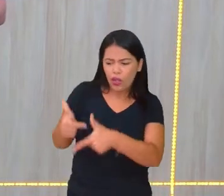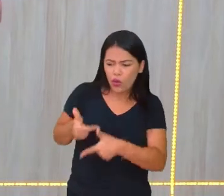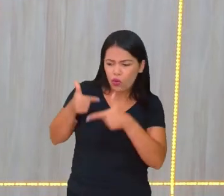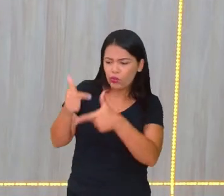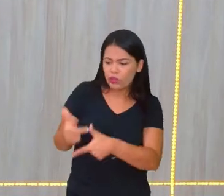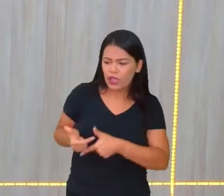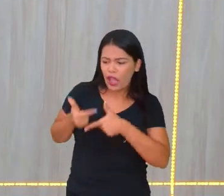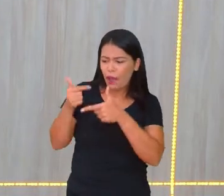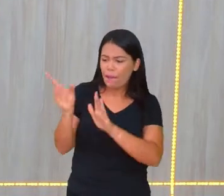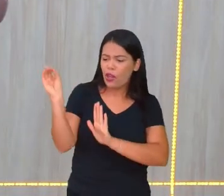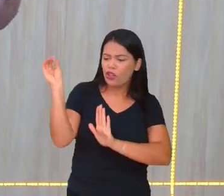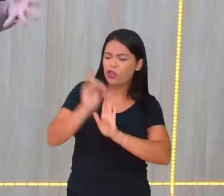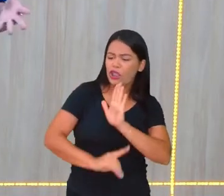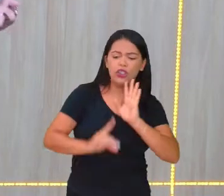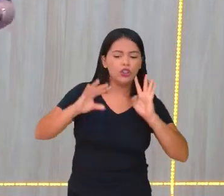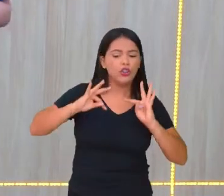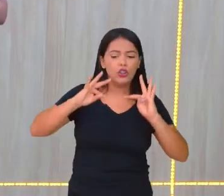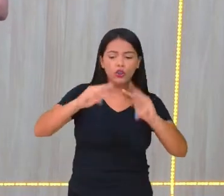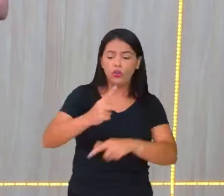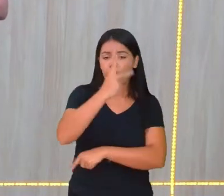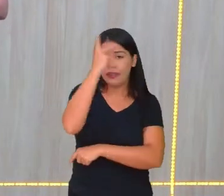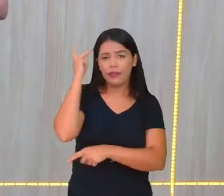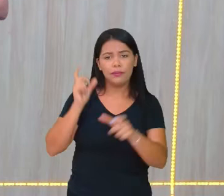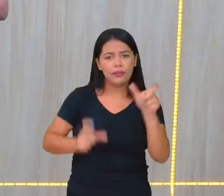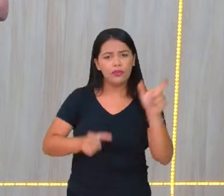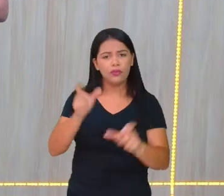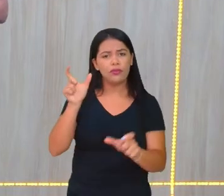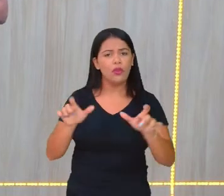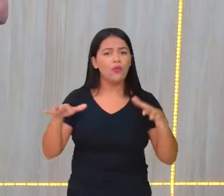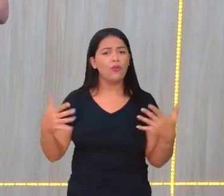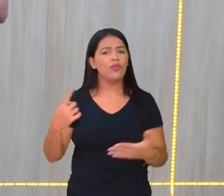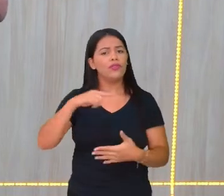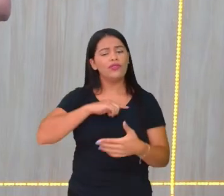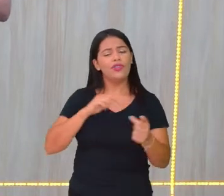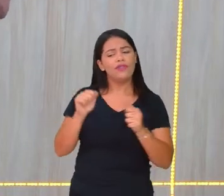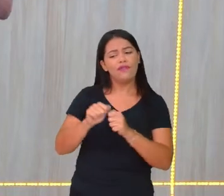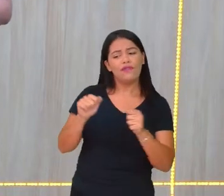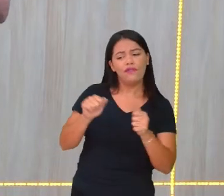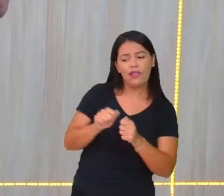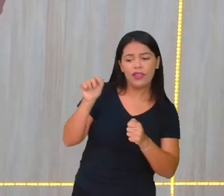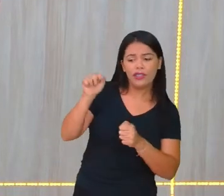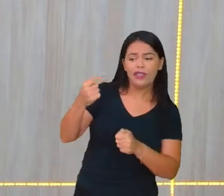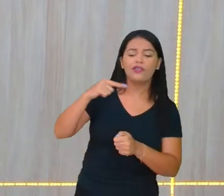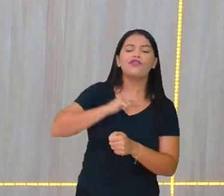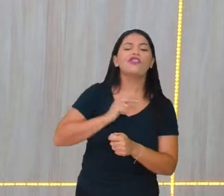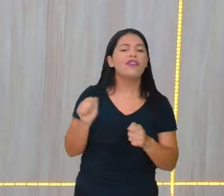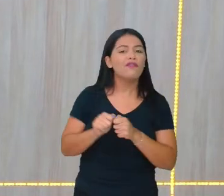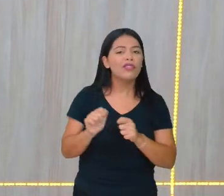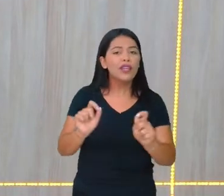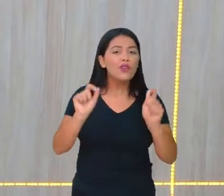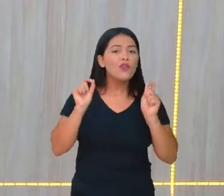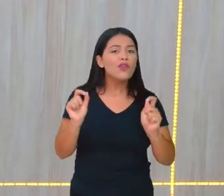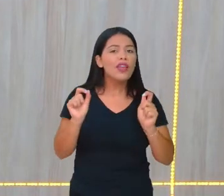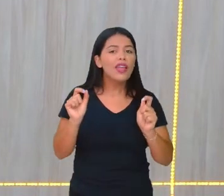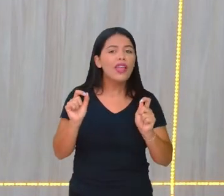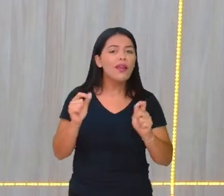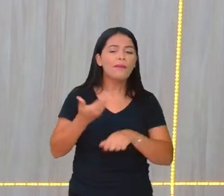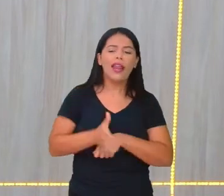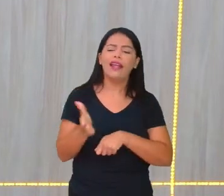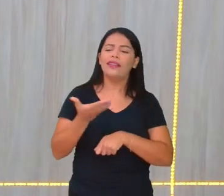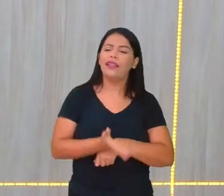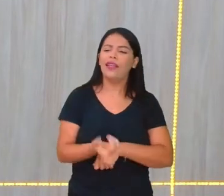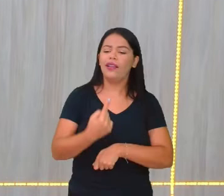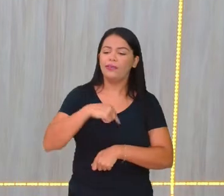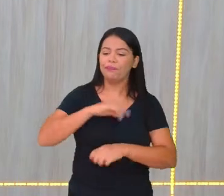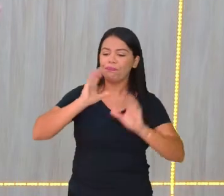pelos direitos de todas as pessoas. E quando fazemos isso, nós estamos exercendo a nossa cidadania.